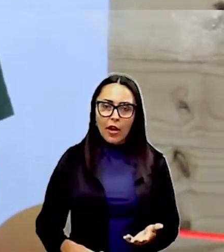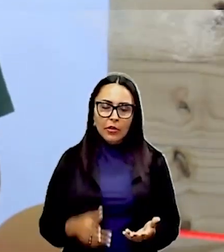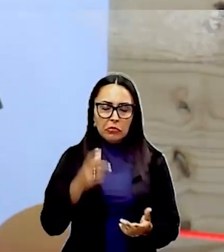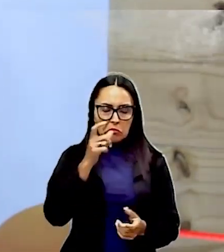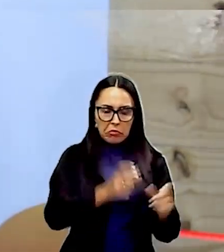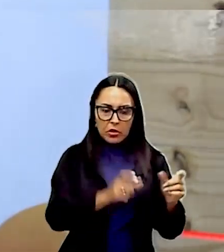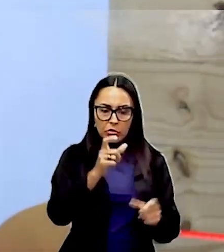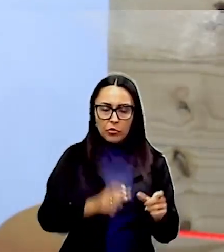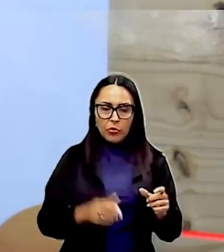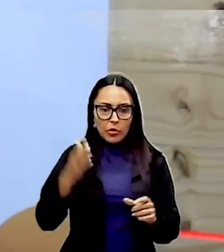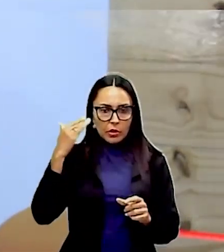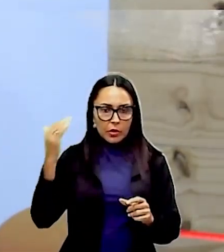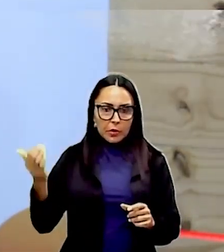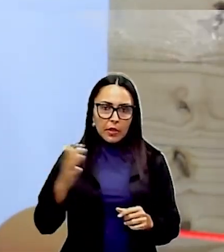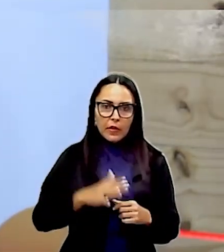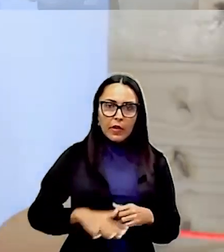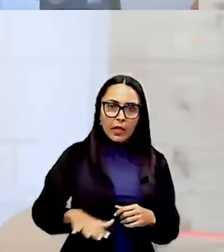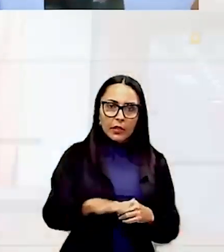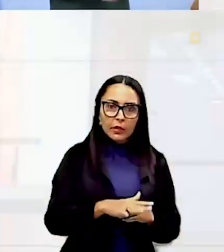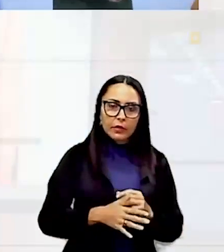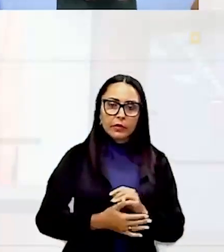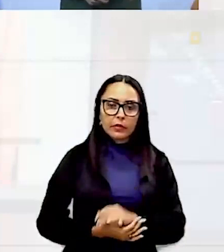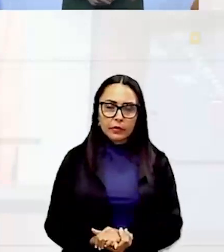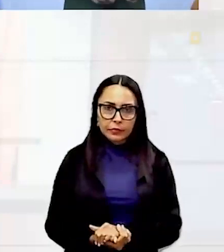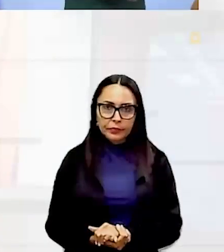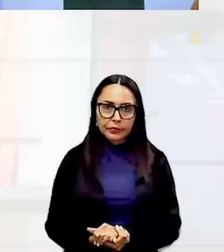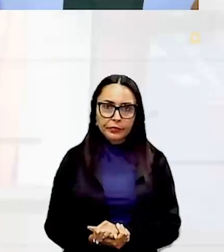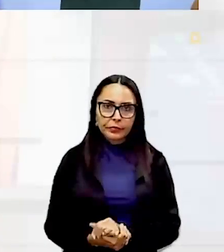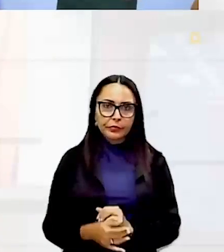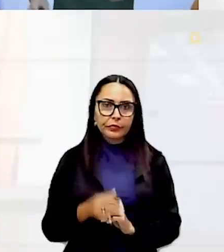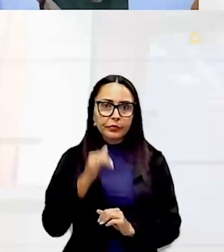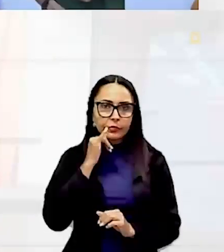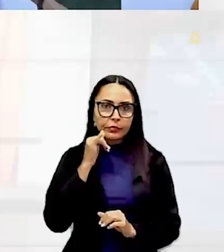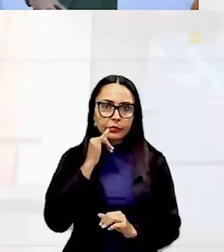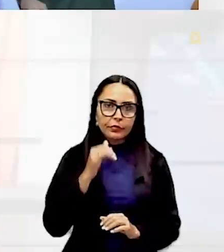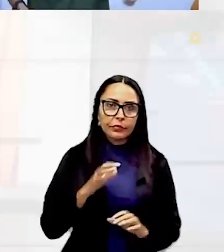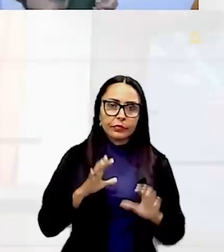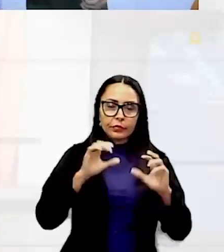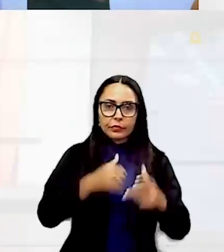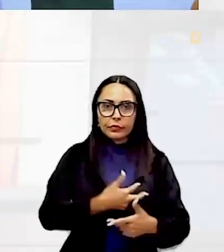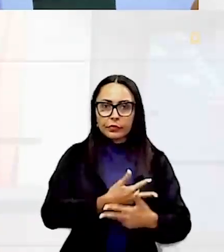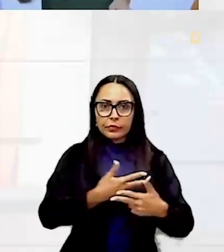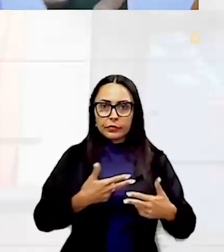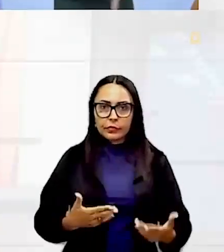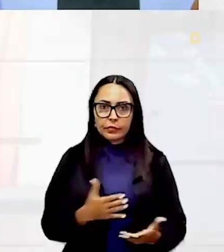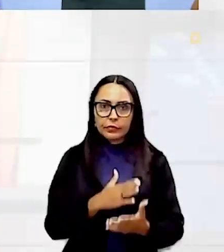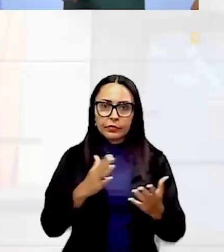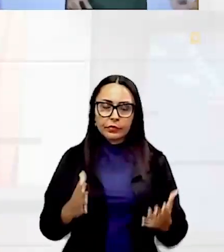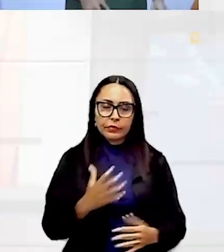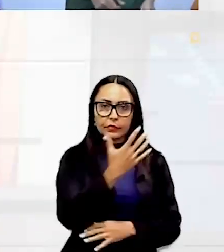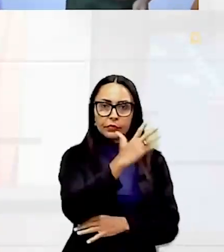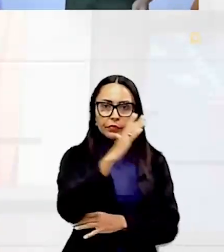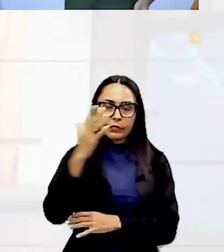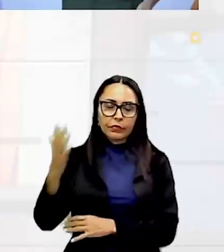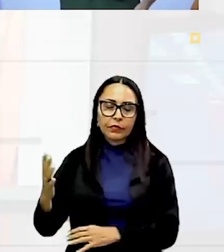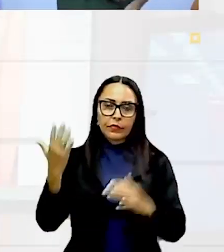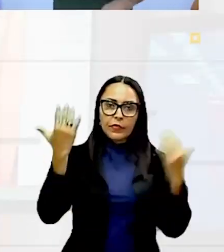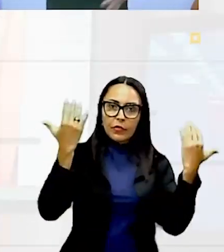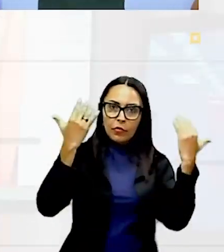artistas para fazer vários ambientes. Por exemplo, selvas, florestas, praias,